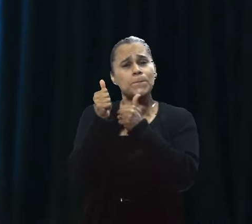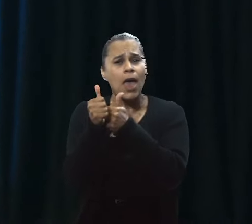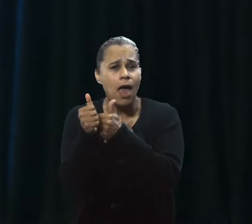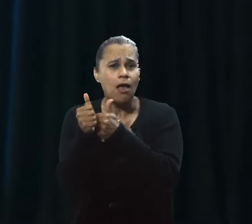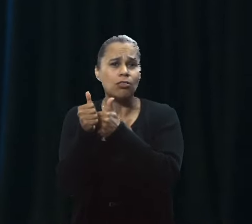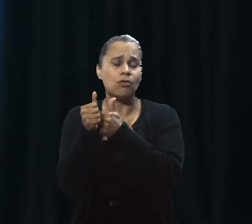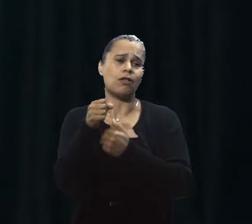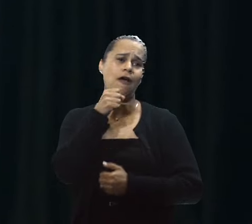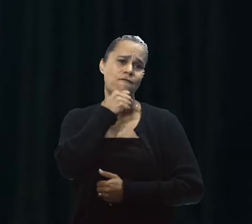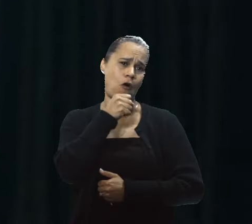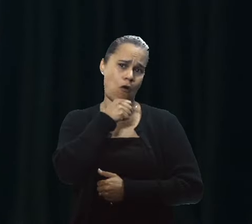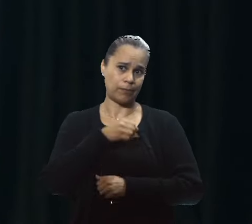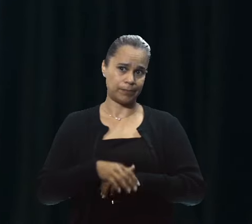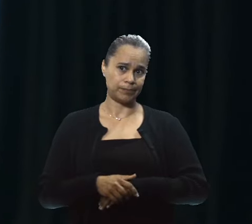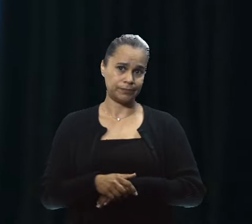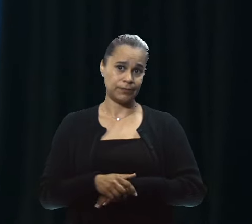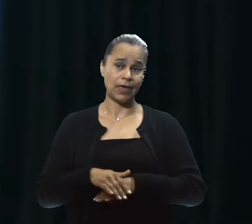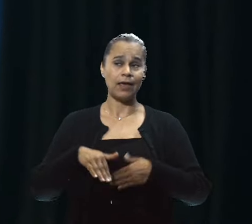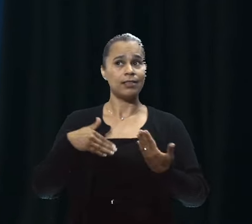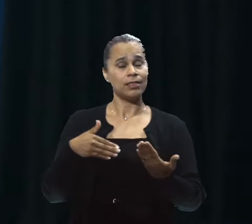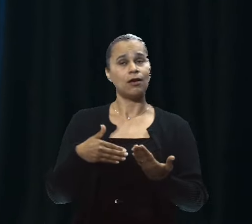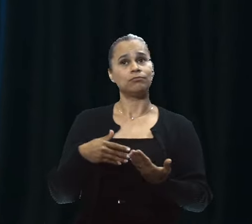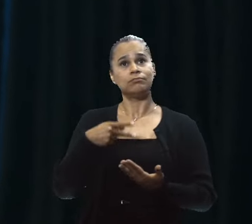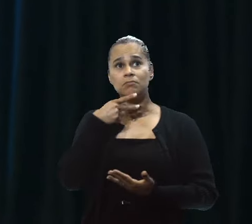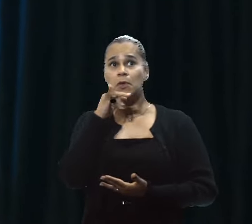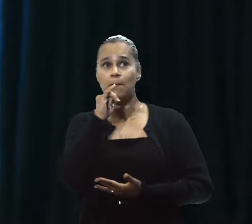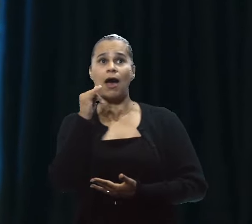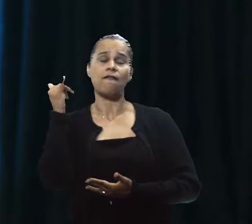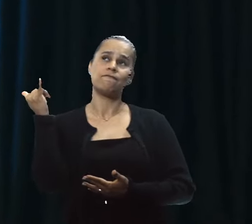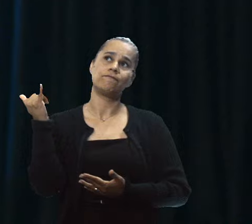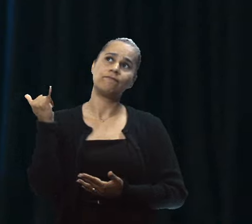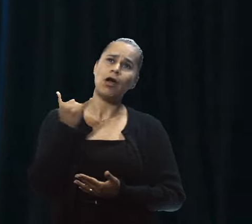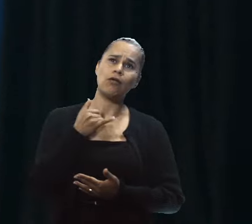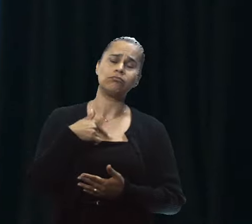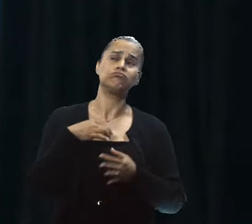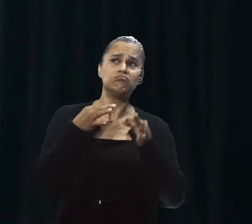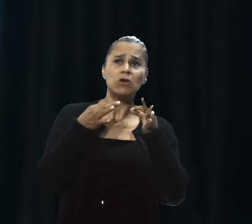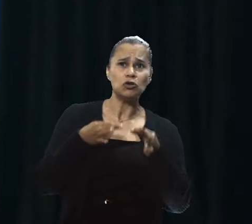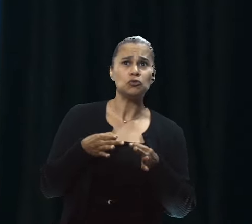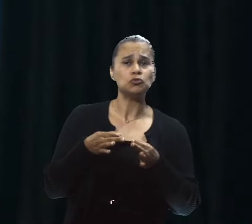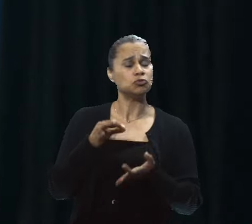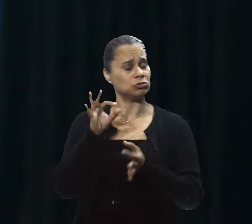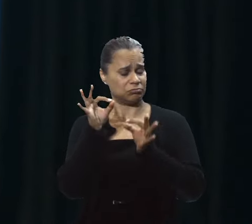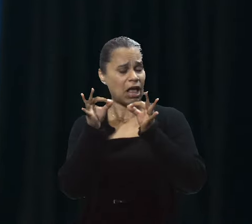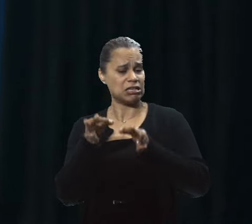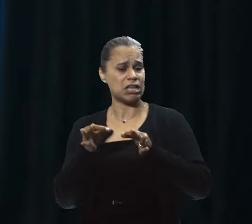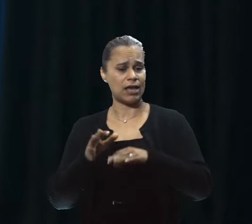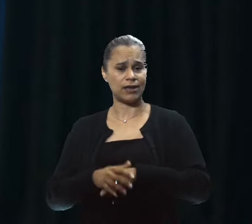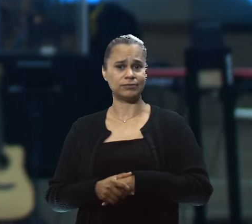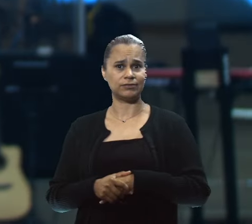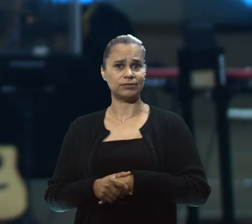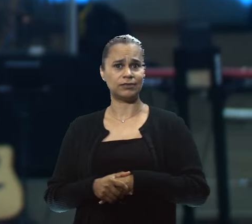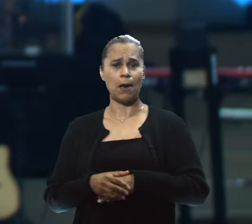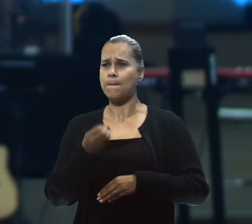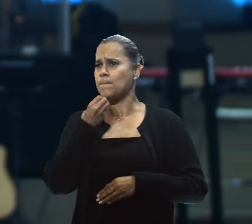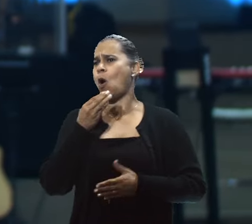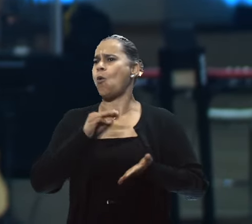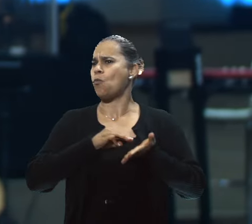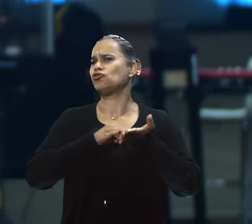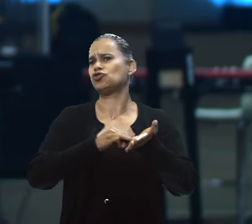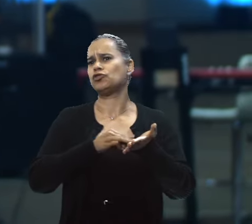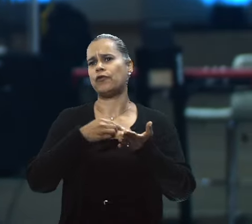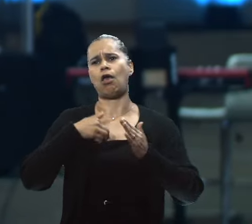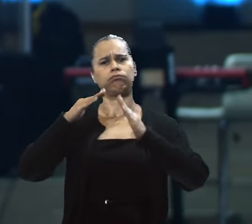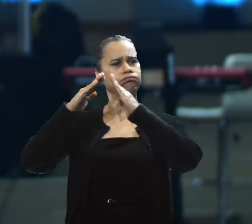avó. Então ele falou: bom, é justo, está certo. É por um bom motivo que eu vou ficar